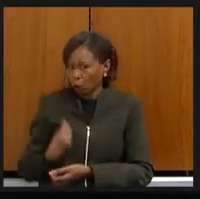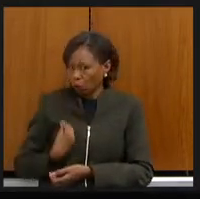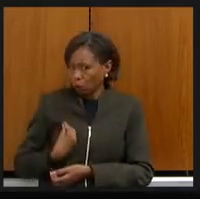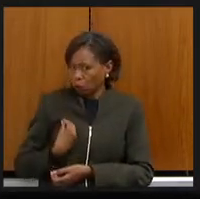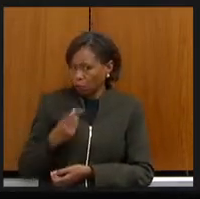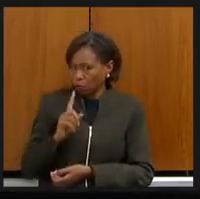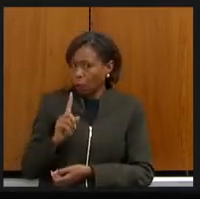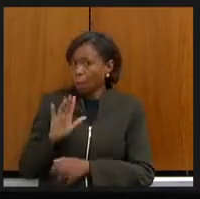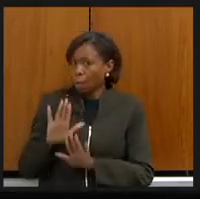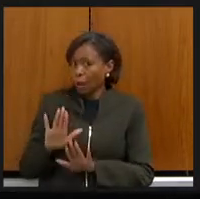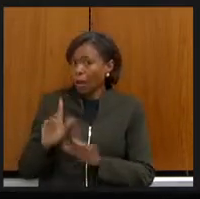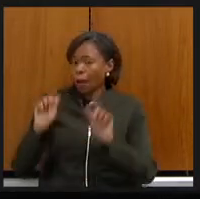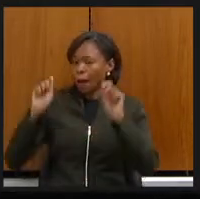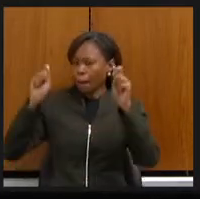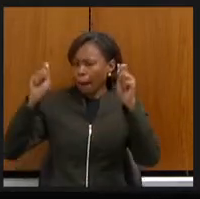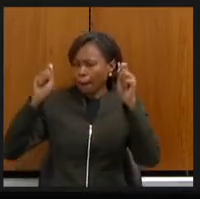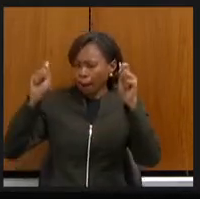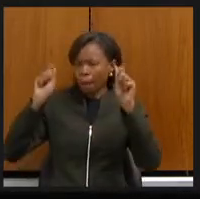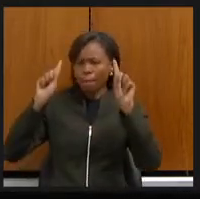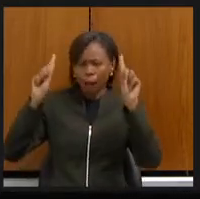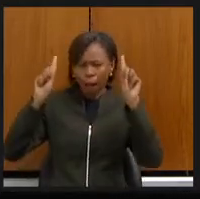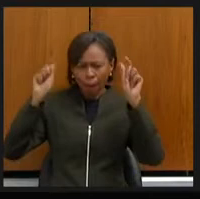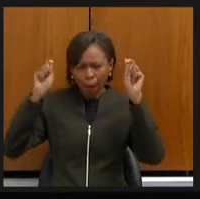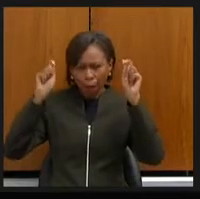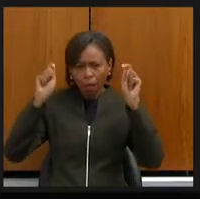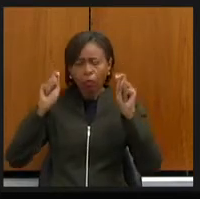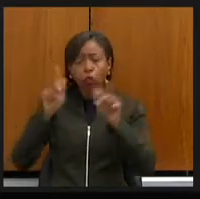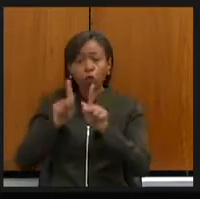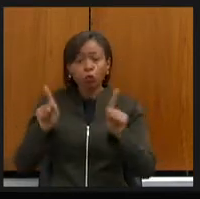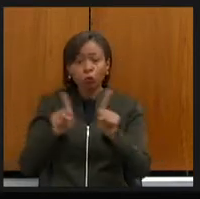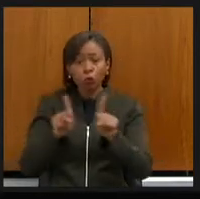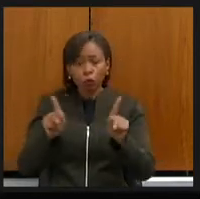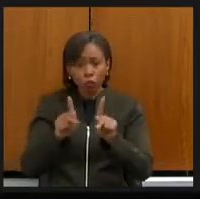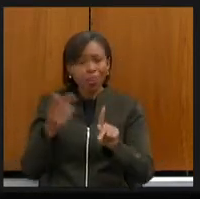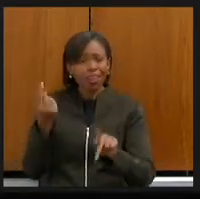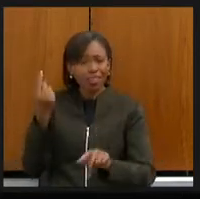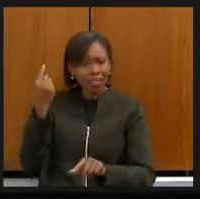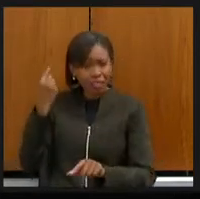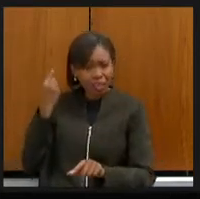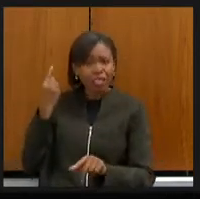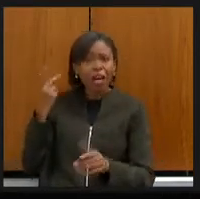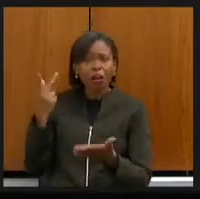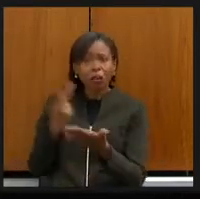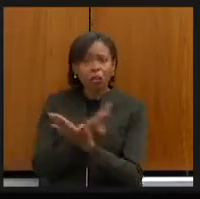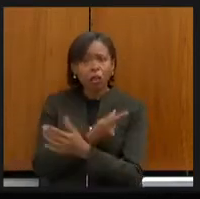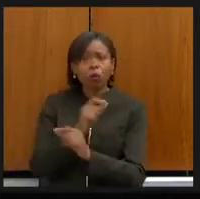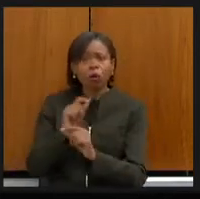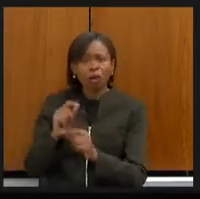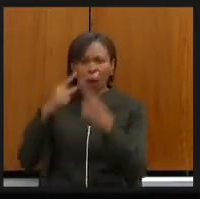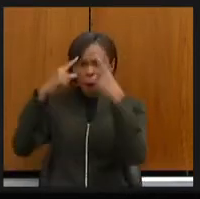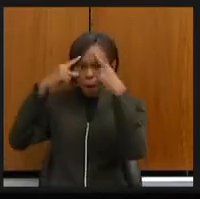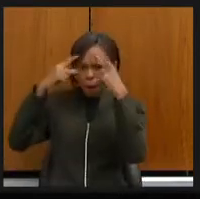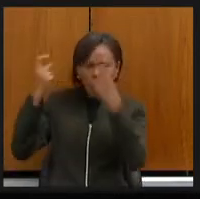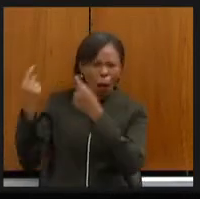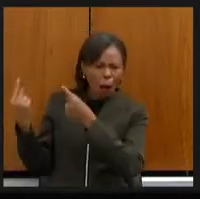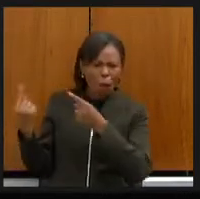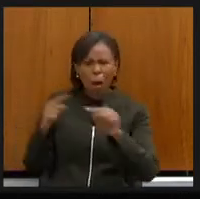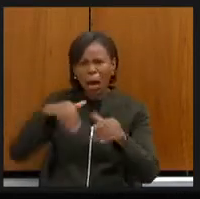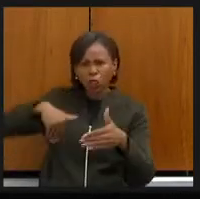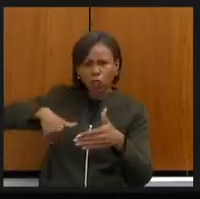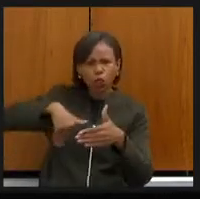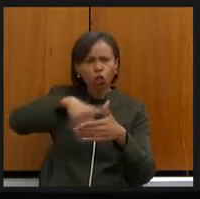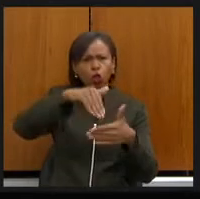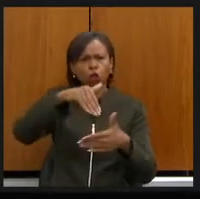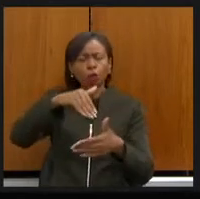nós manifestações que os professores tem feito professores serem agredidos com churros né pelos guardas